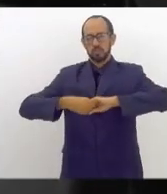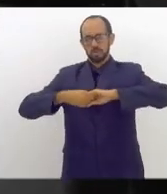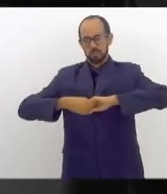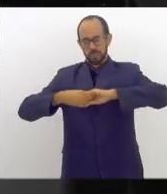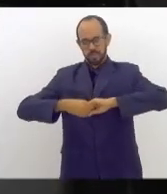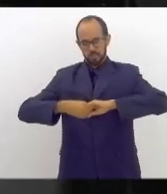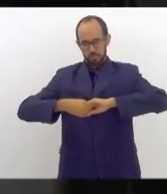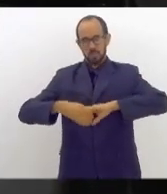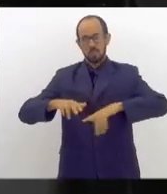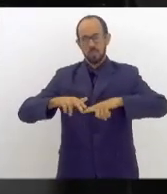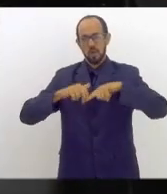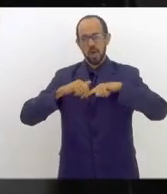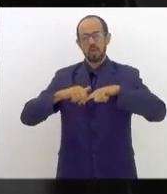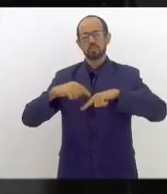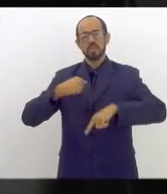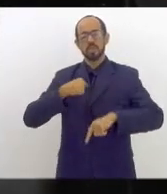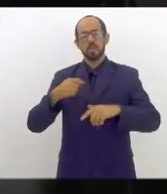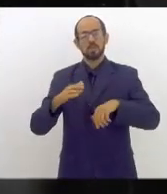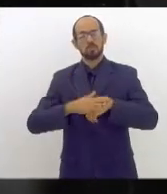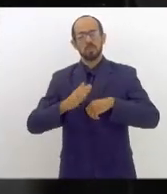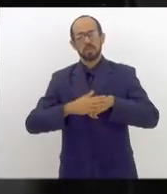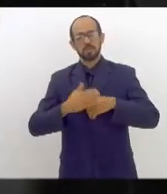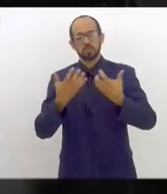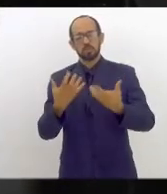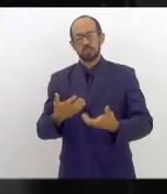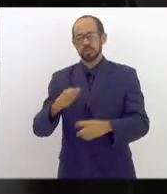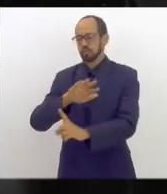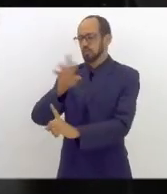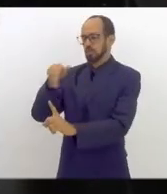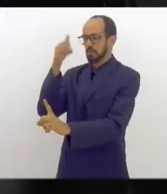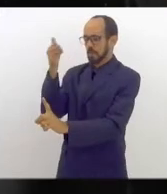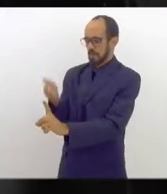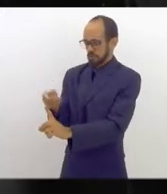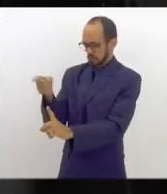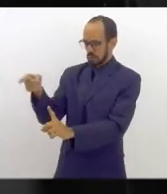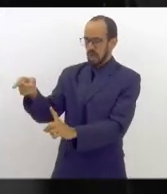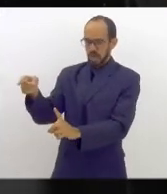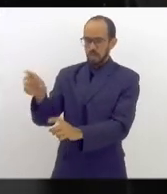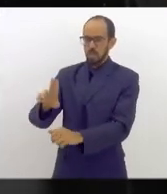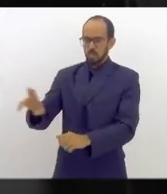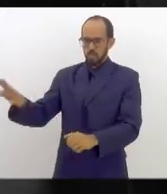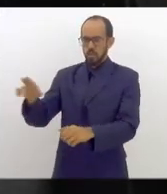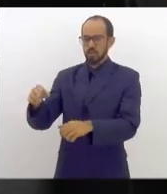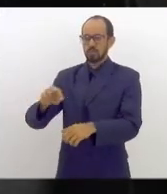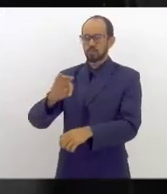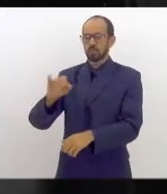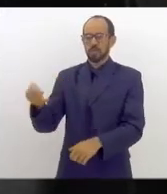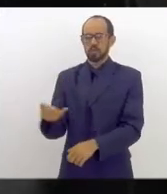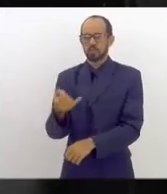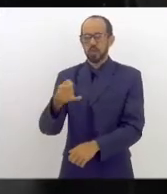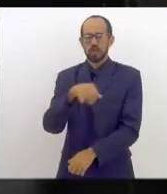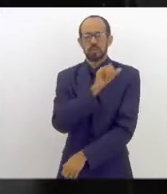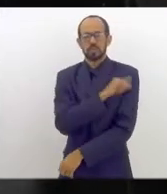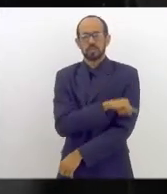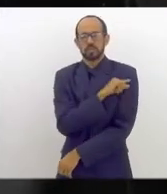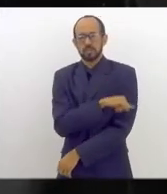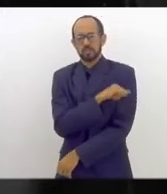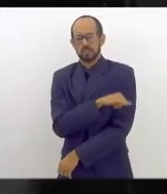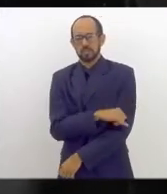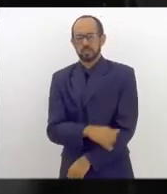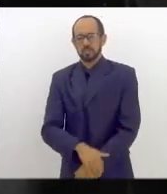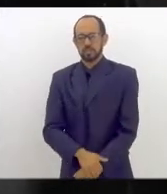fiz propositadamente porque eu queria também homenageá-lo é em nome do Tribunal de Justiça do do Rio de Janeiro